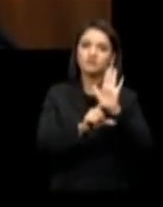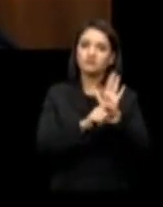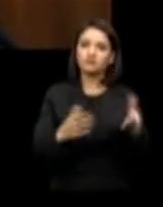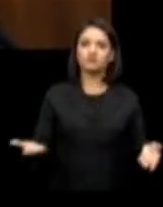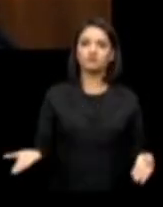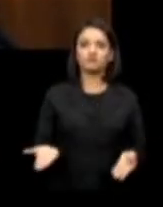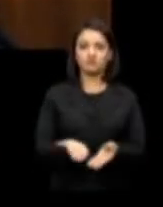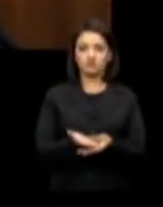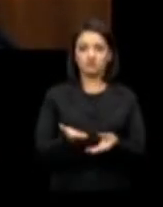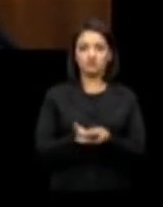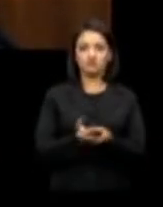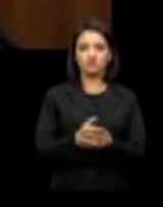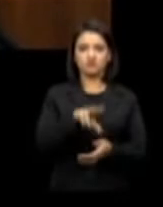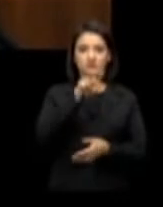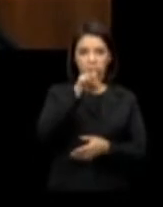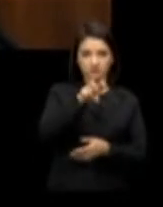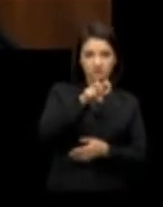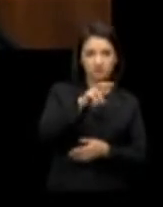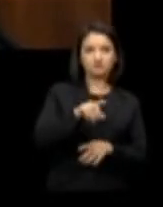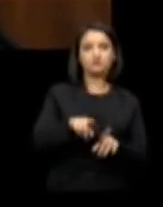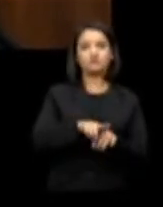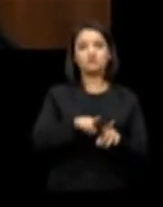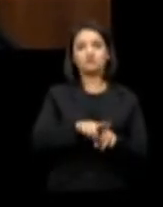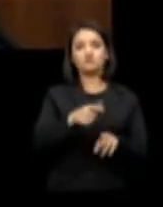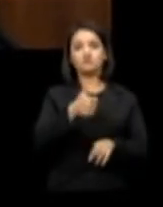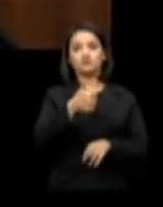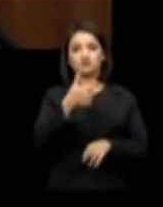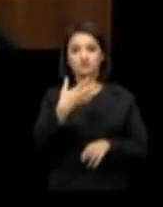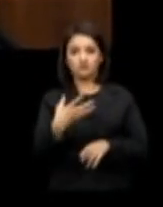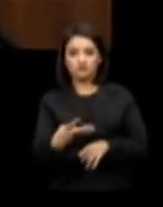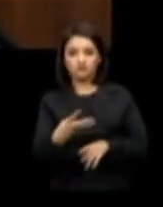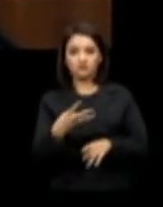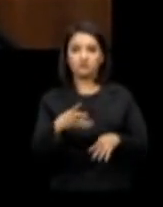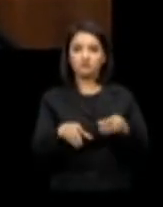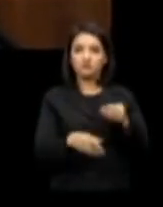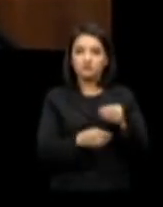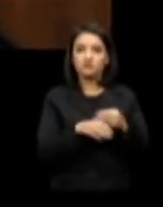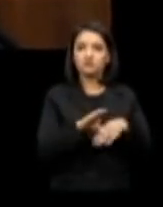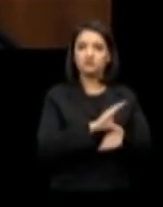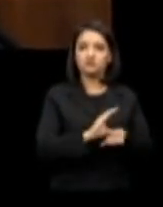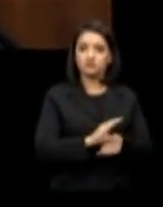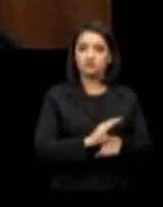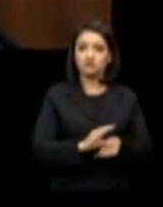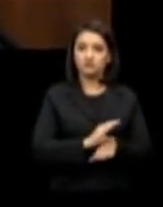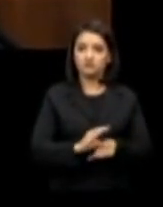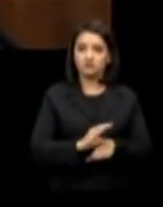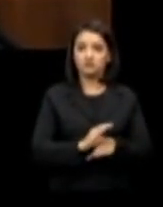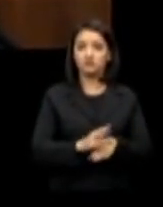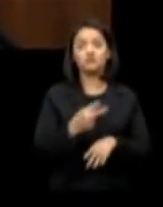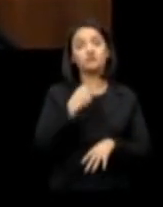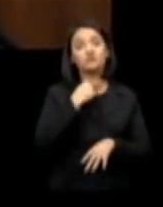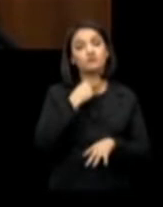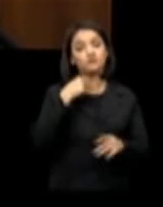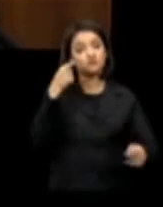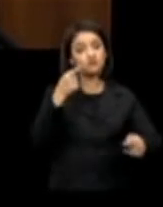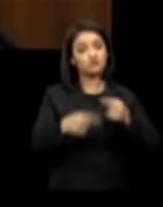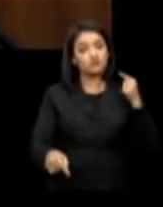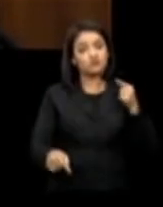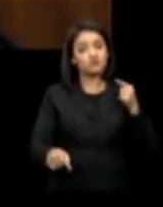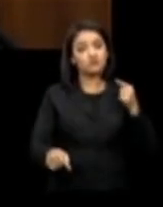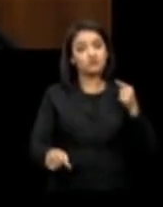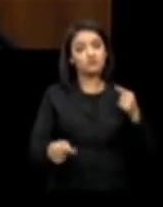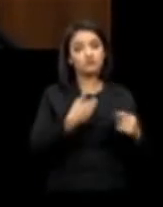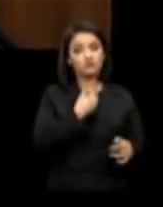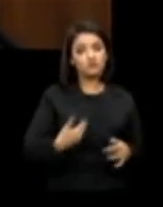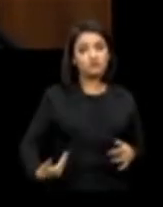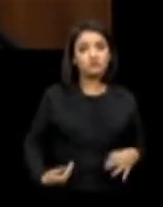da quinta e da 14ª emenda, não podem proibir o Estado de atender às condições modernas por regulamentos que há um